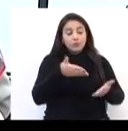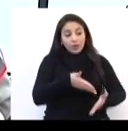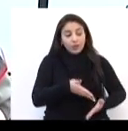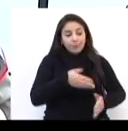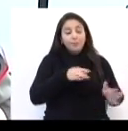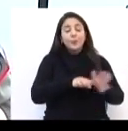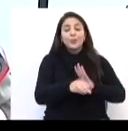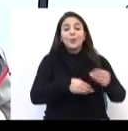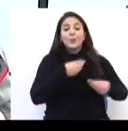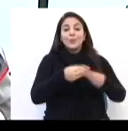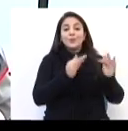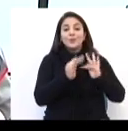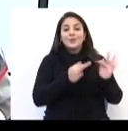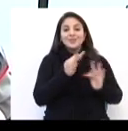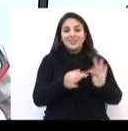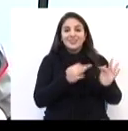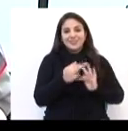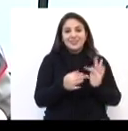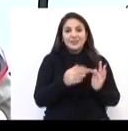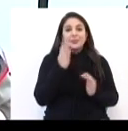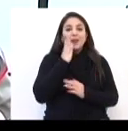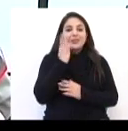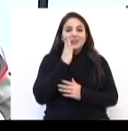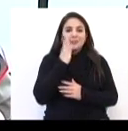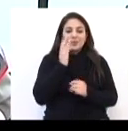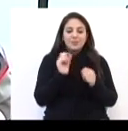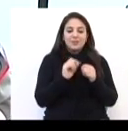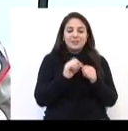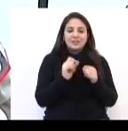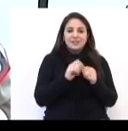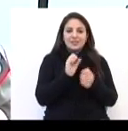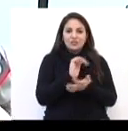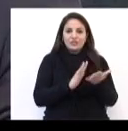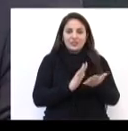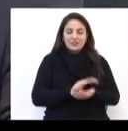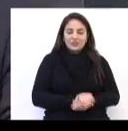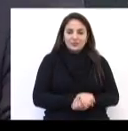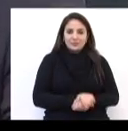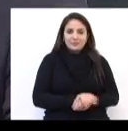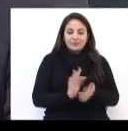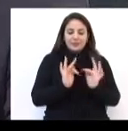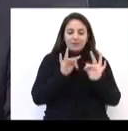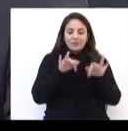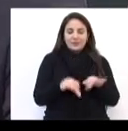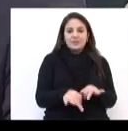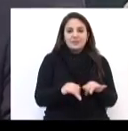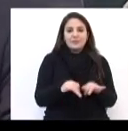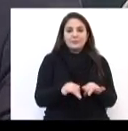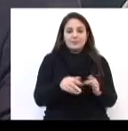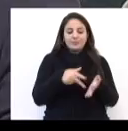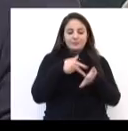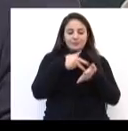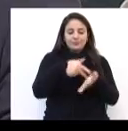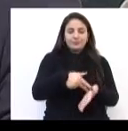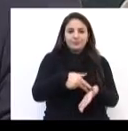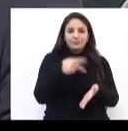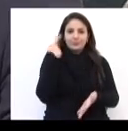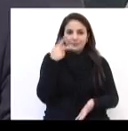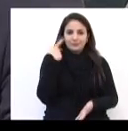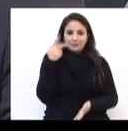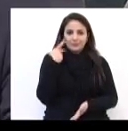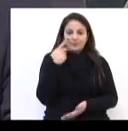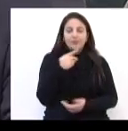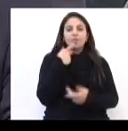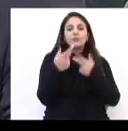o know-how que a gente está tendo com os nossos policiais e com essa atividade. Para finalizar, o orador do grande